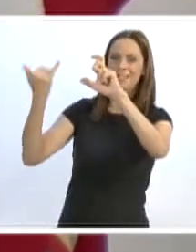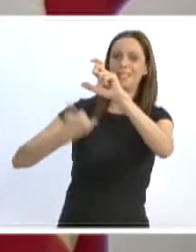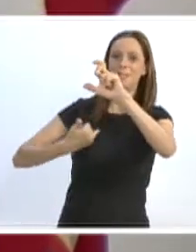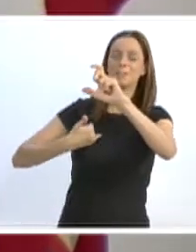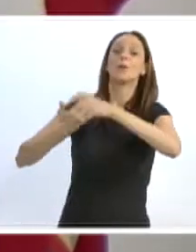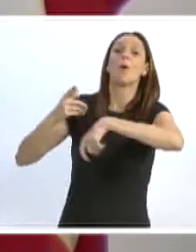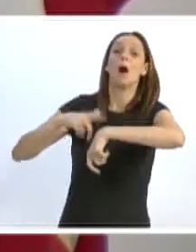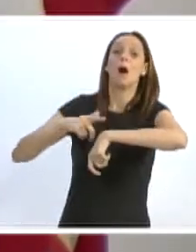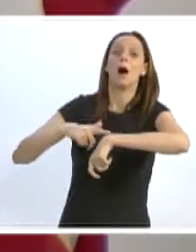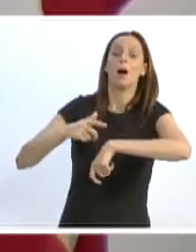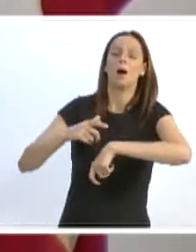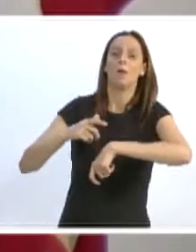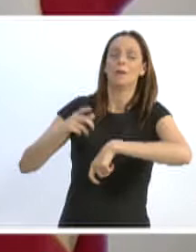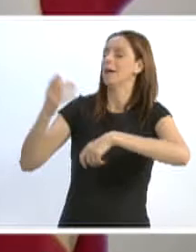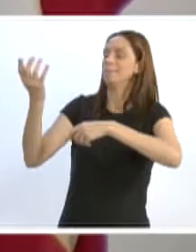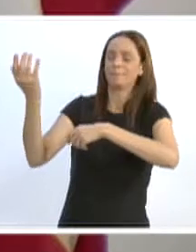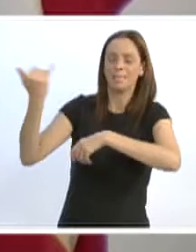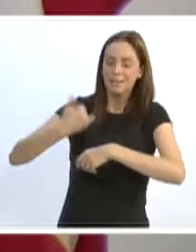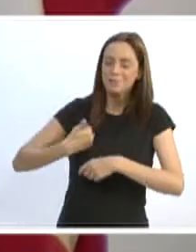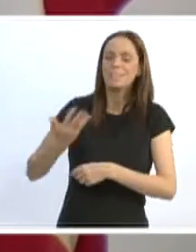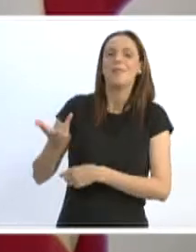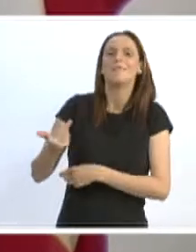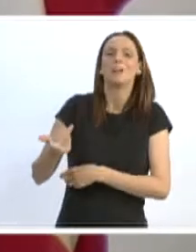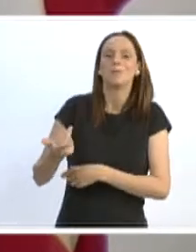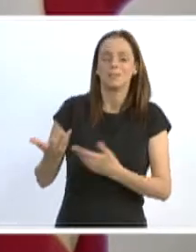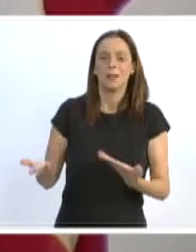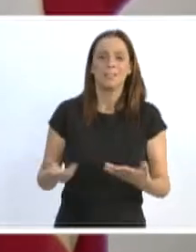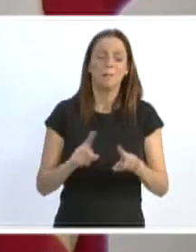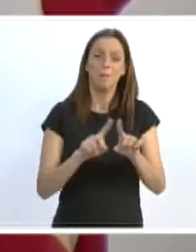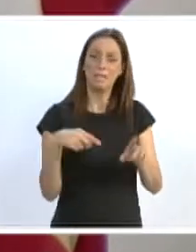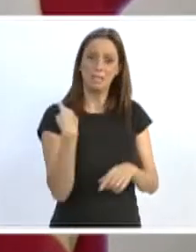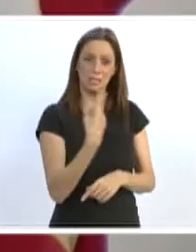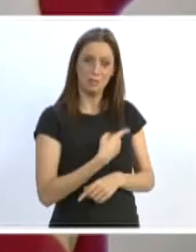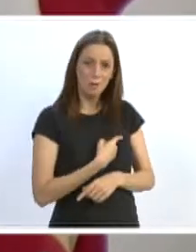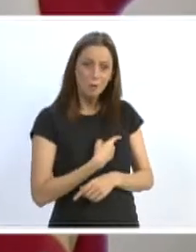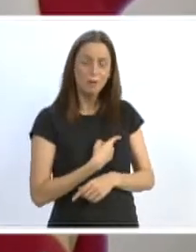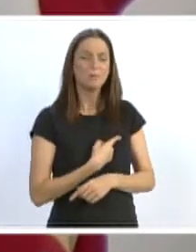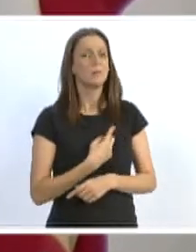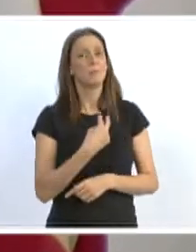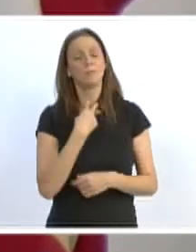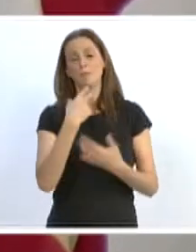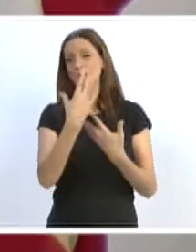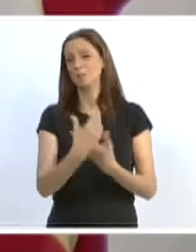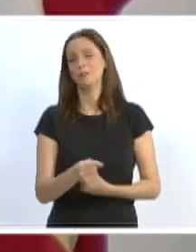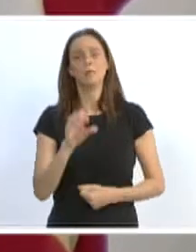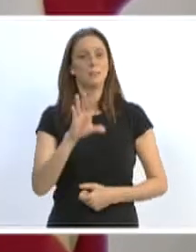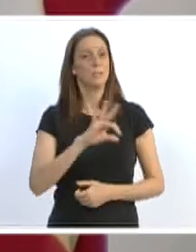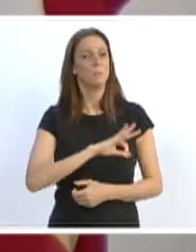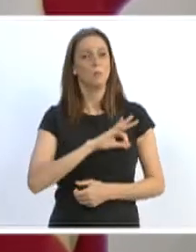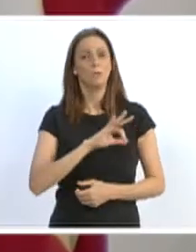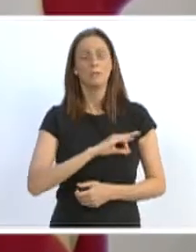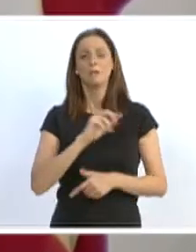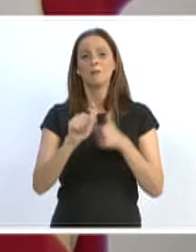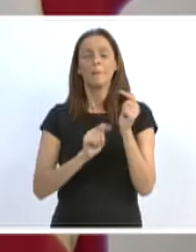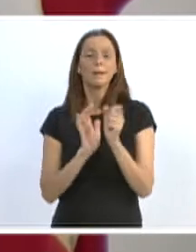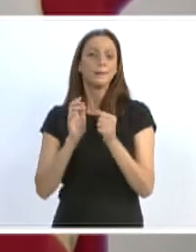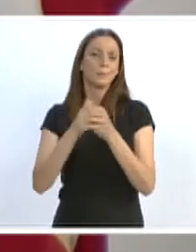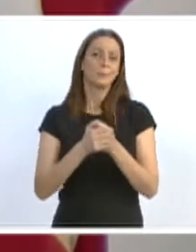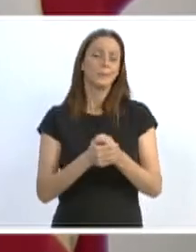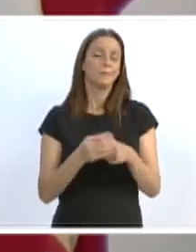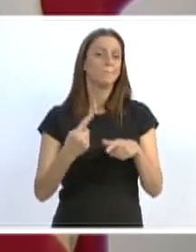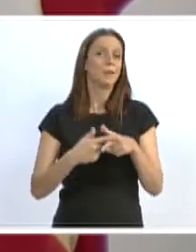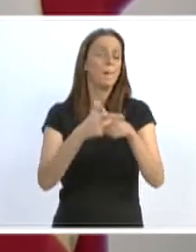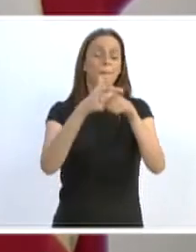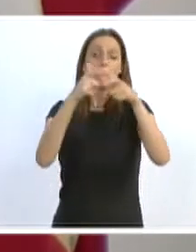a velocidade na cidade tirando dinheiro do bolso do contribuinte mães e digo isso porque a maioria quase